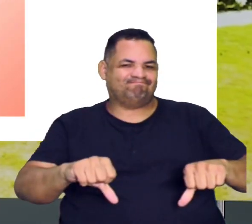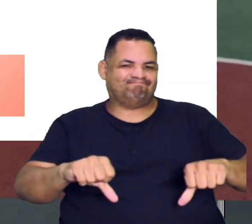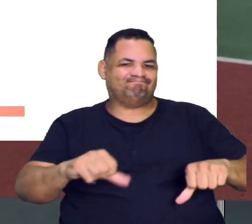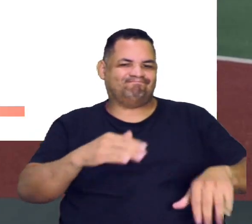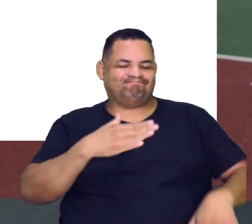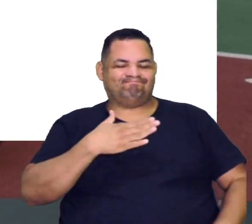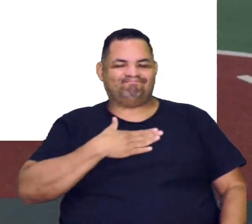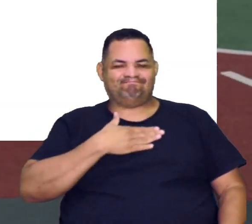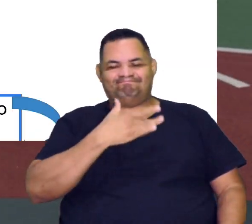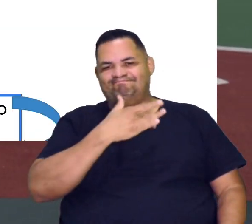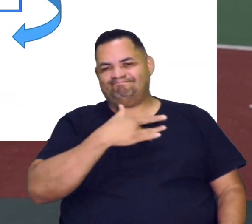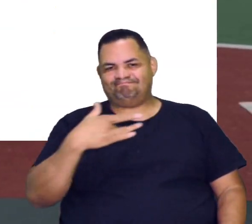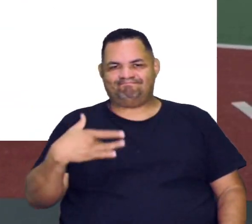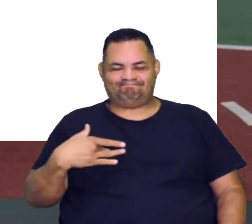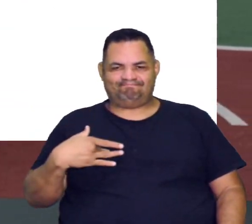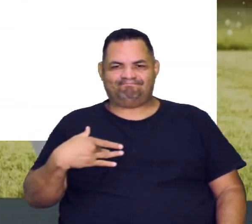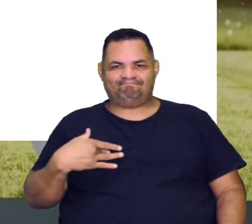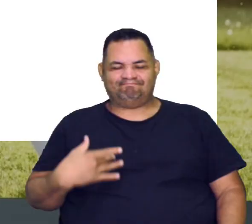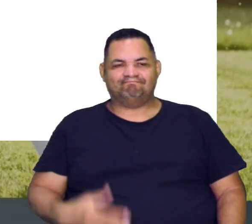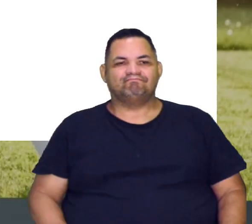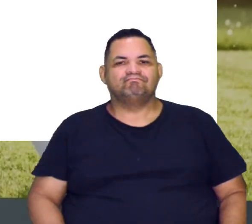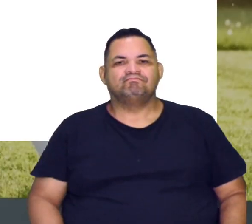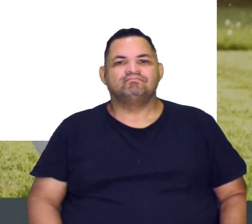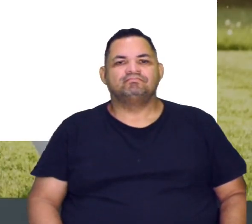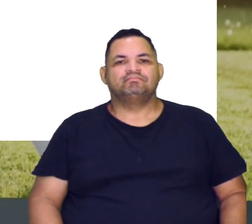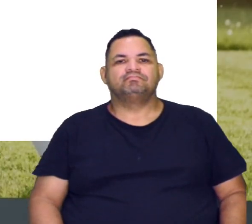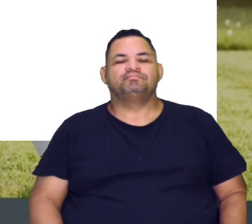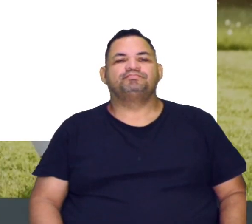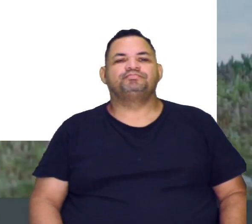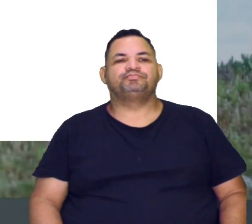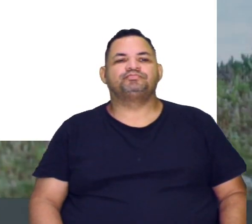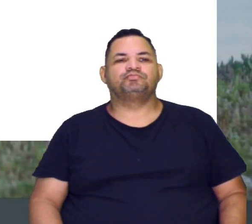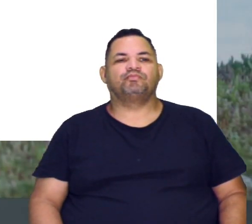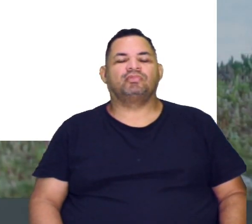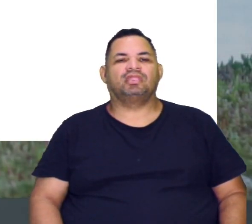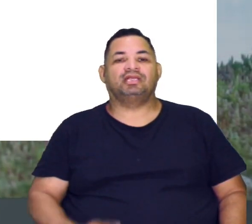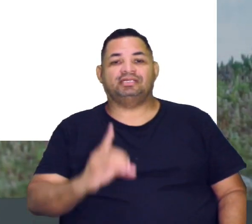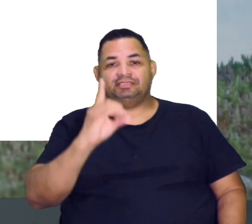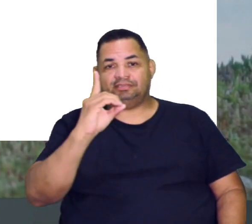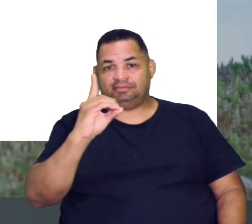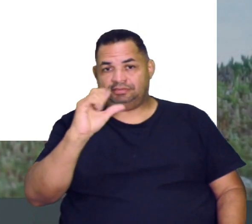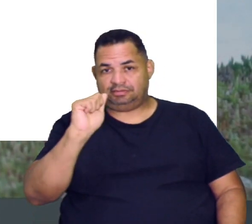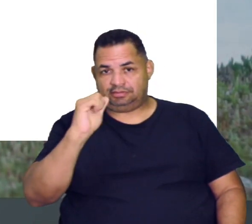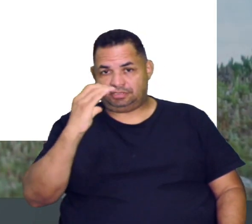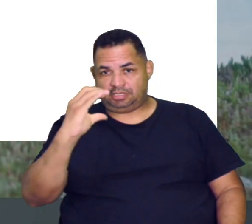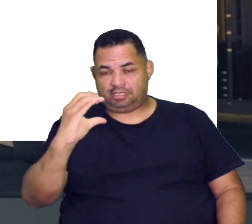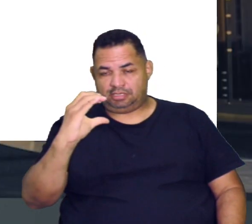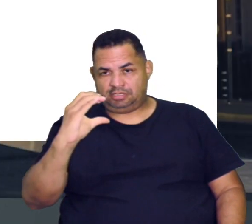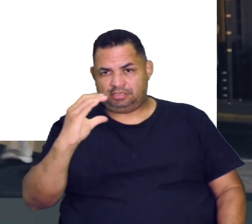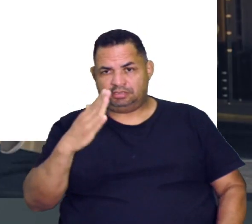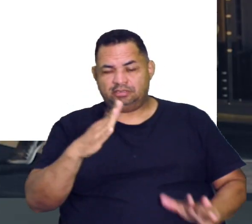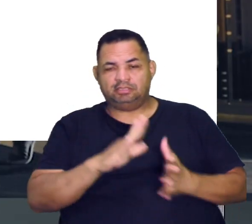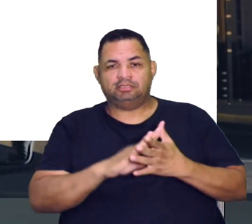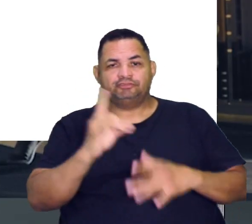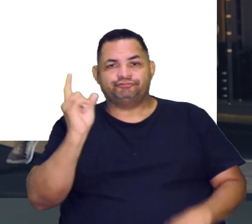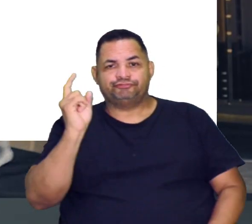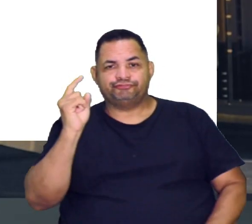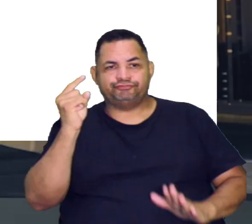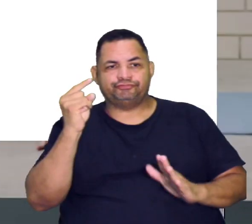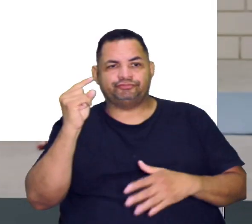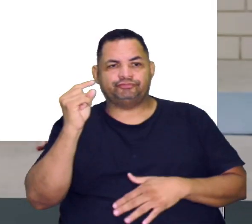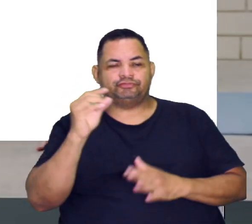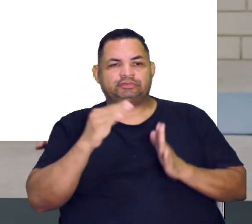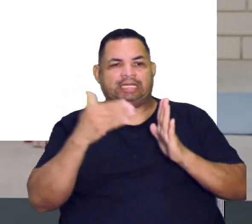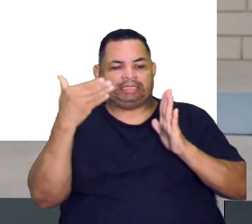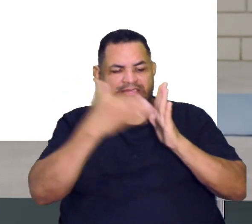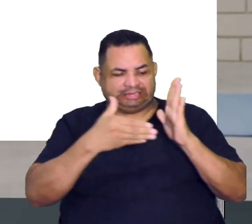E aí a pressão no coração, o coração não aguenta, né? Então, esse DAC vai dificultar a passagem